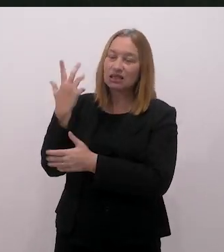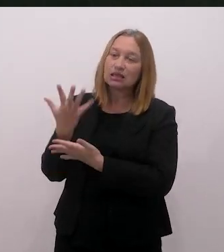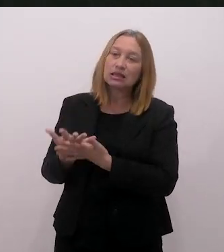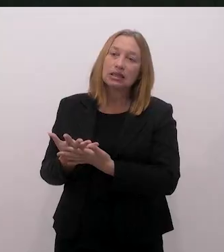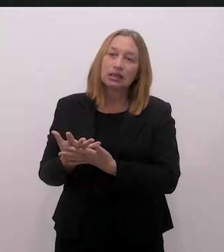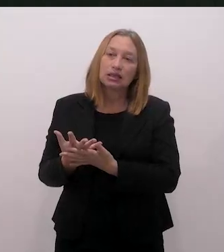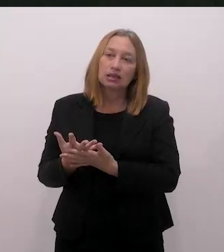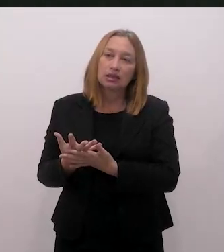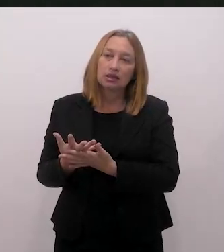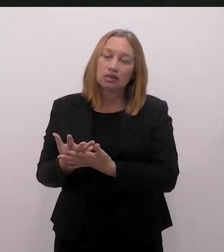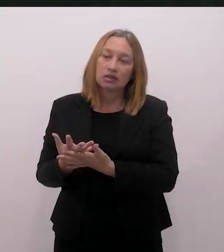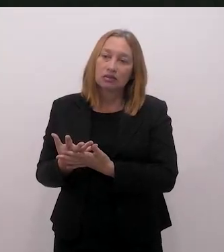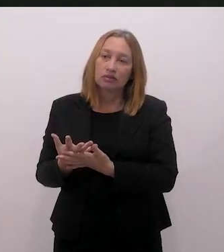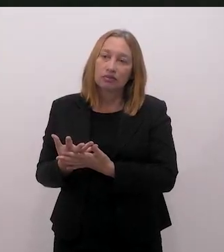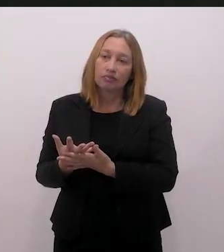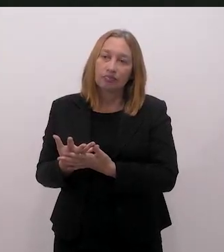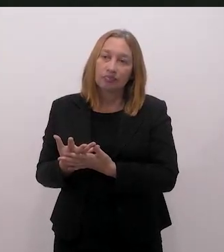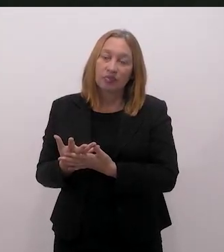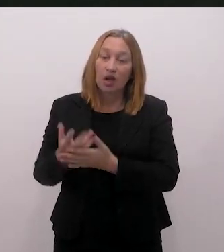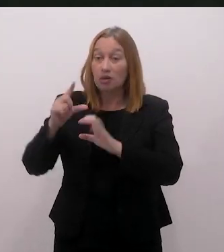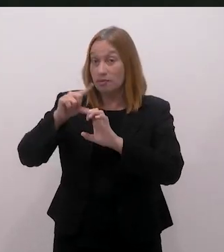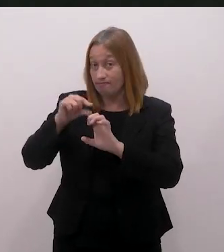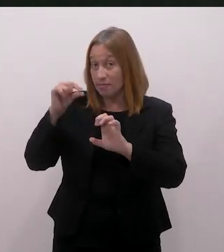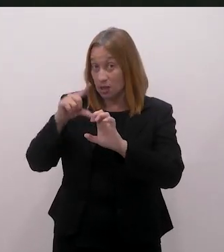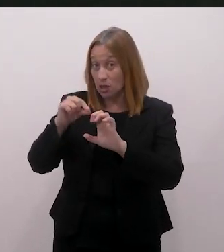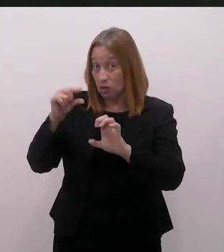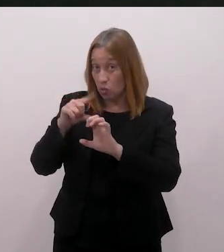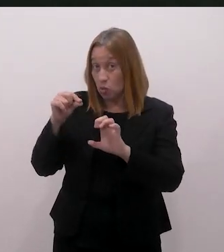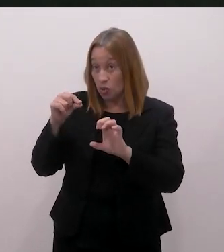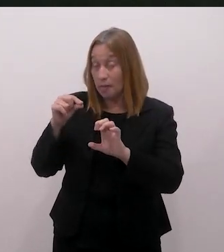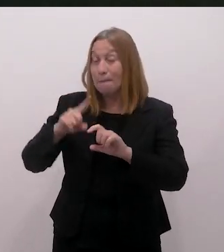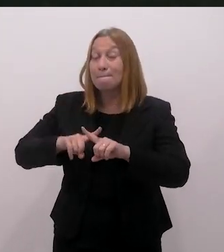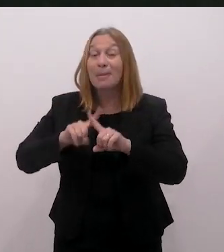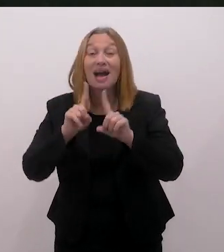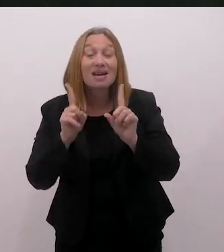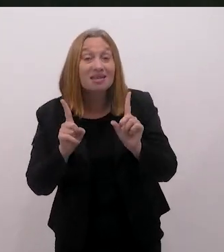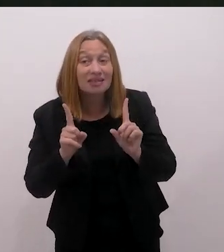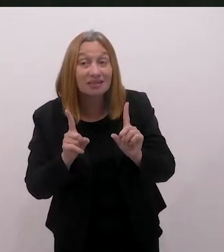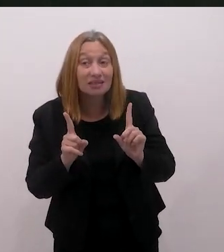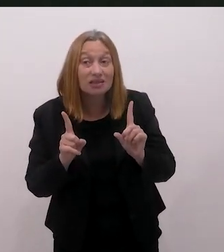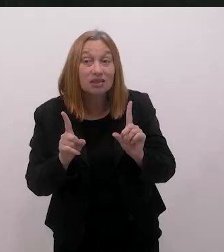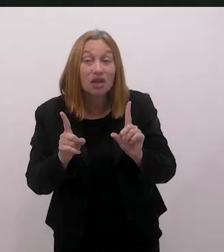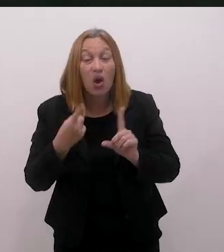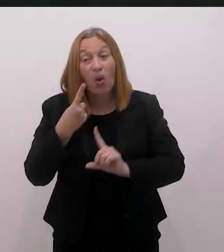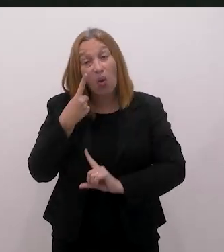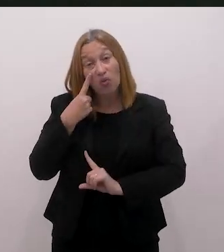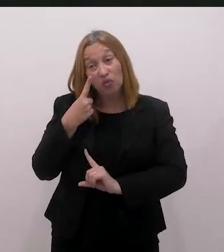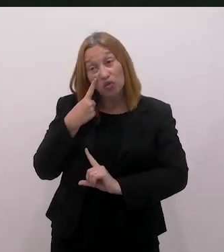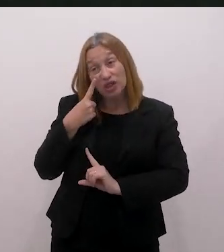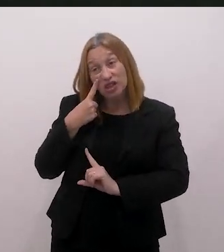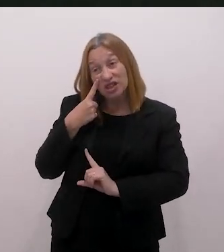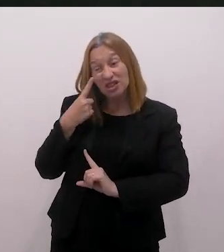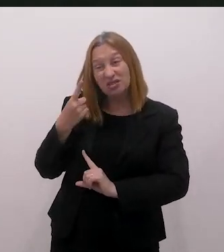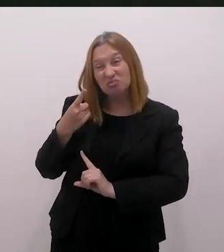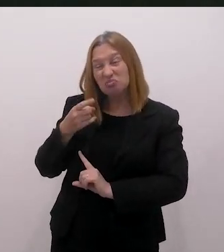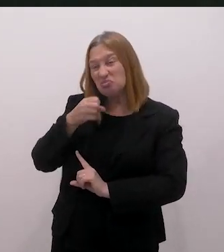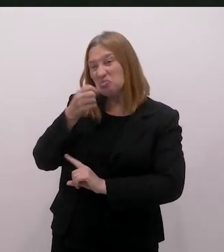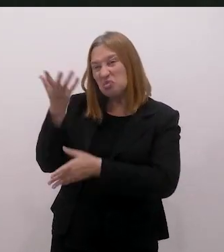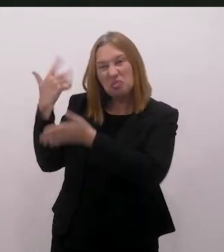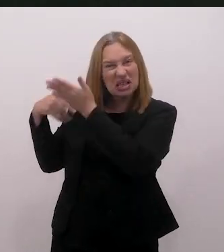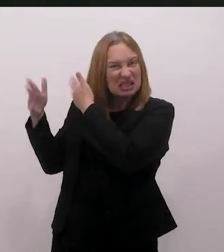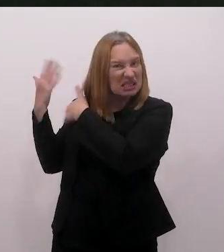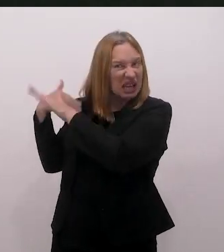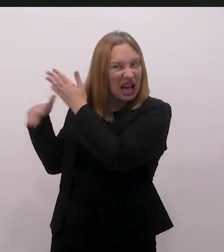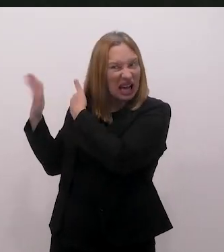atrás, ela era uma grande empreendedora, mas eu vi que antigamente